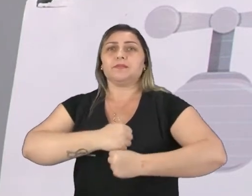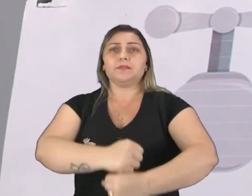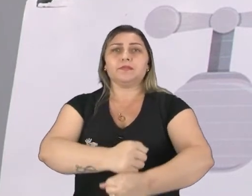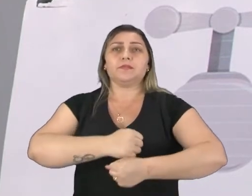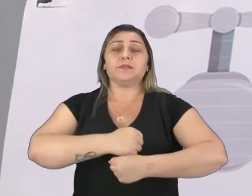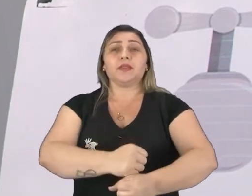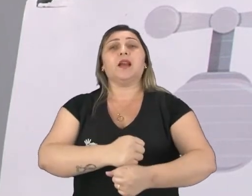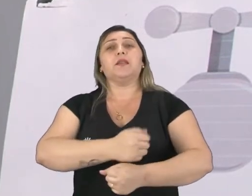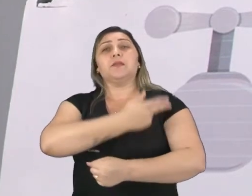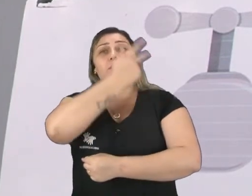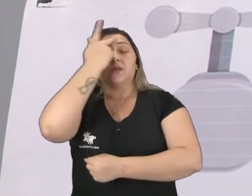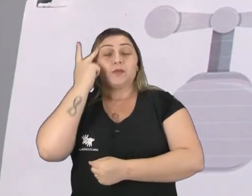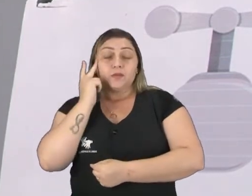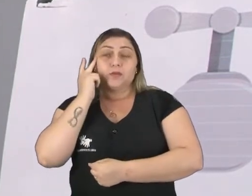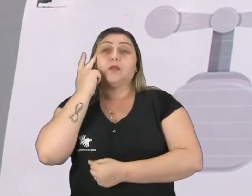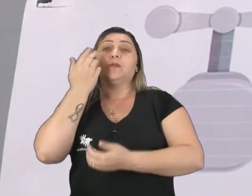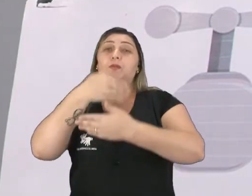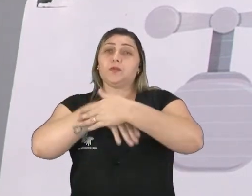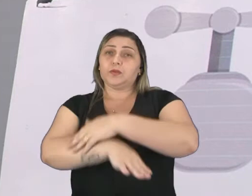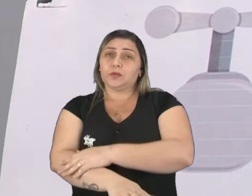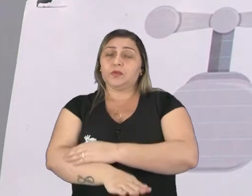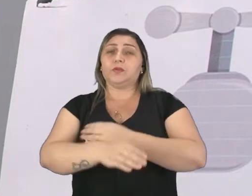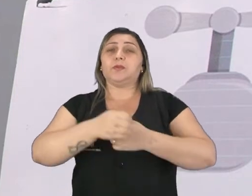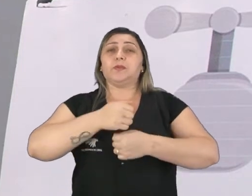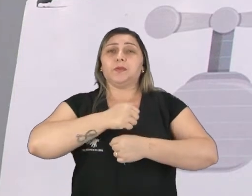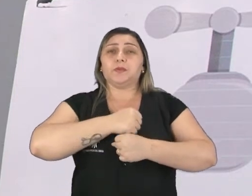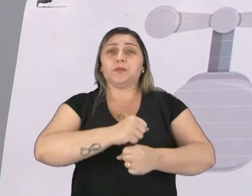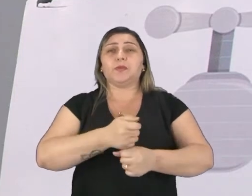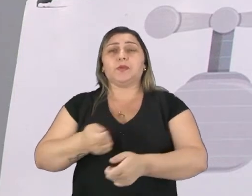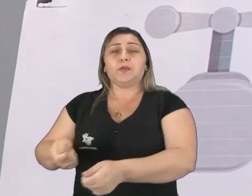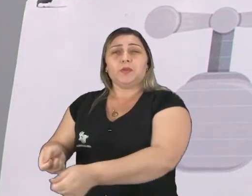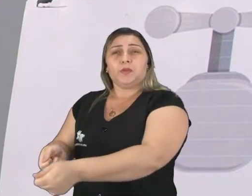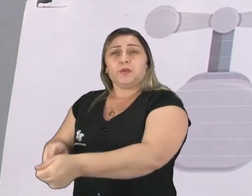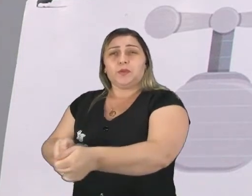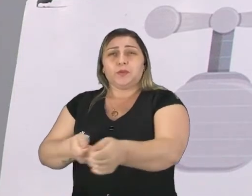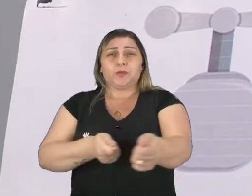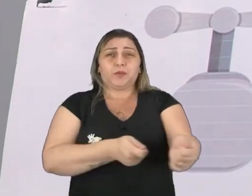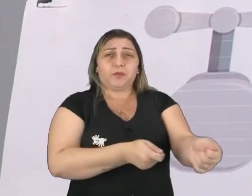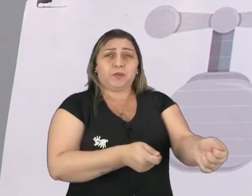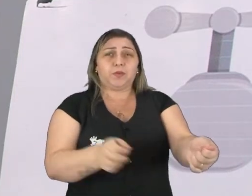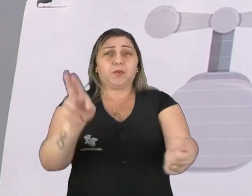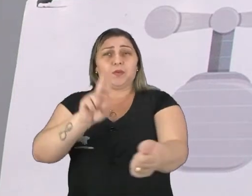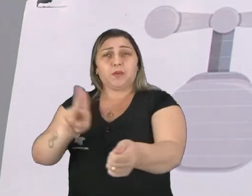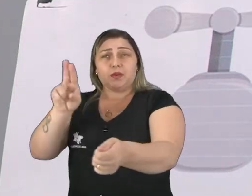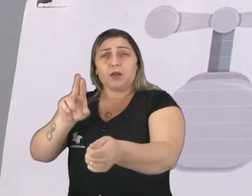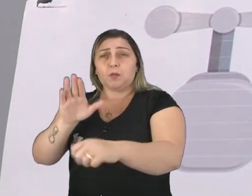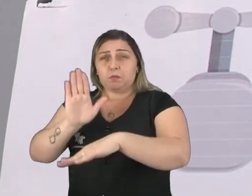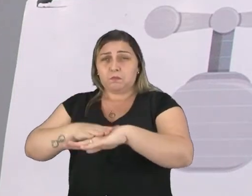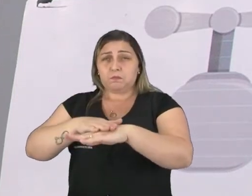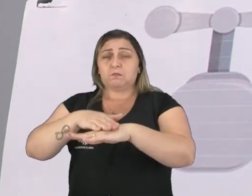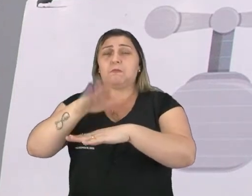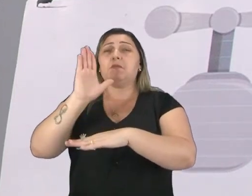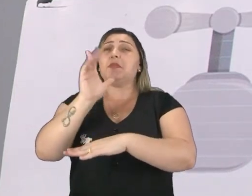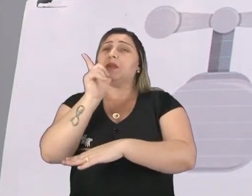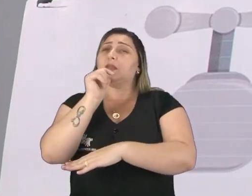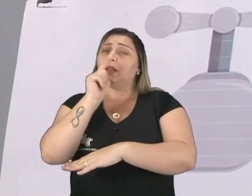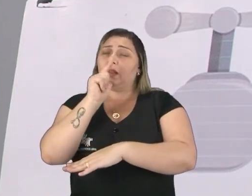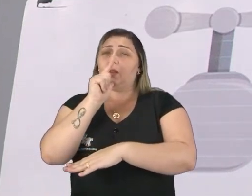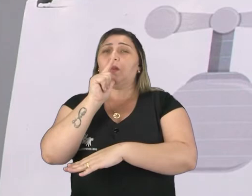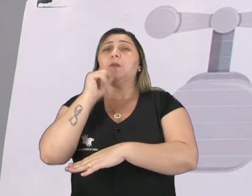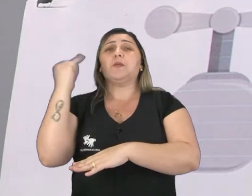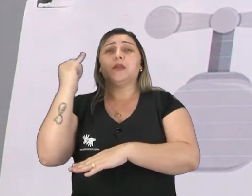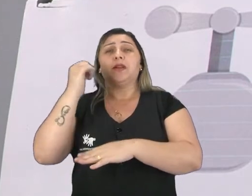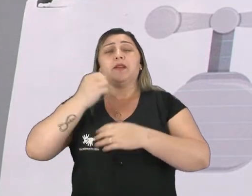Muitas pessoas costumam lavar suas calçadas com a mangueira, utilizando bastante água. Então, o ideal